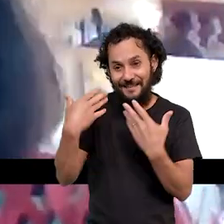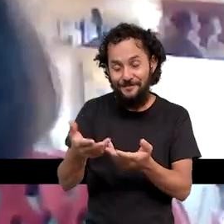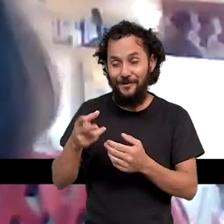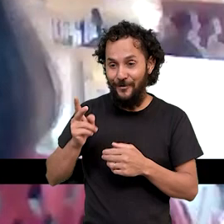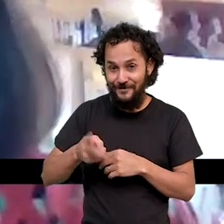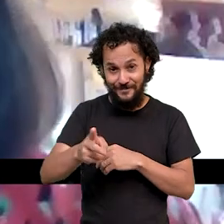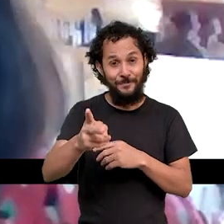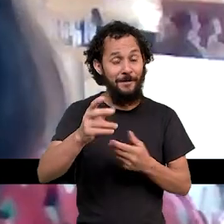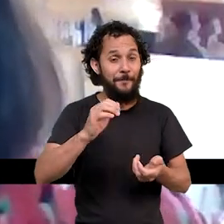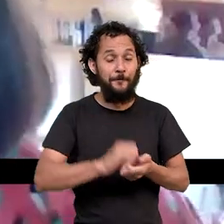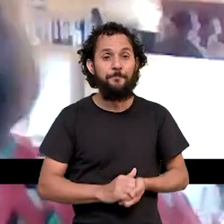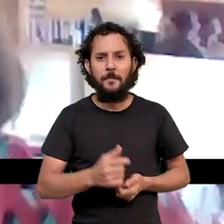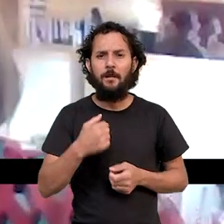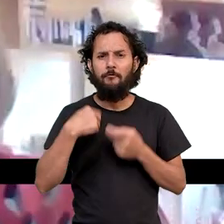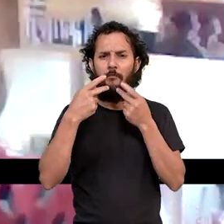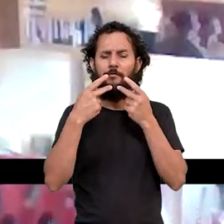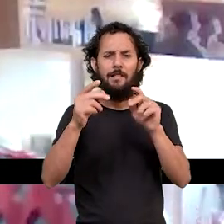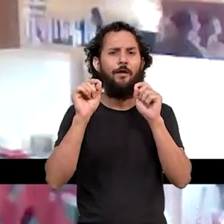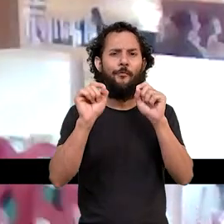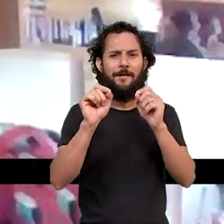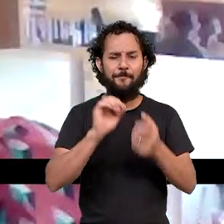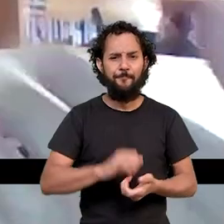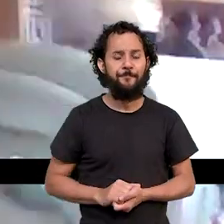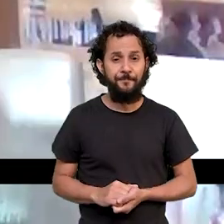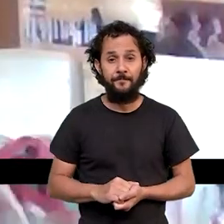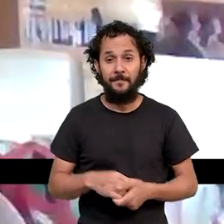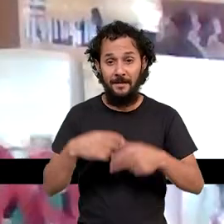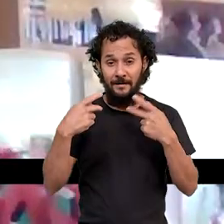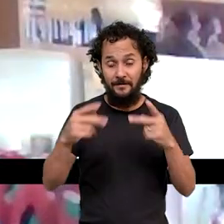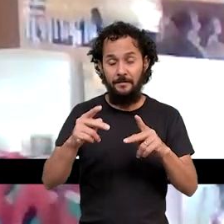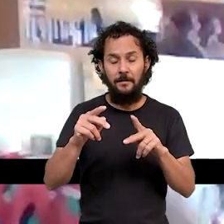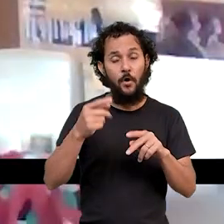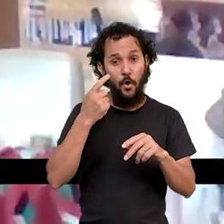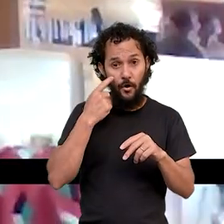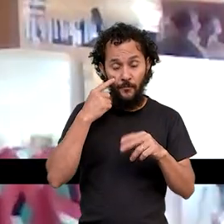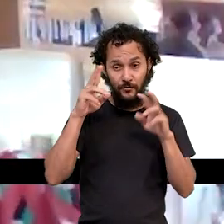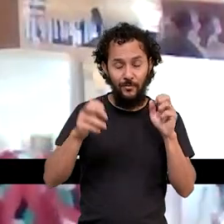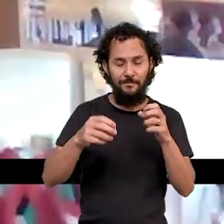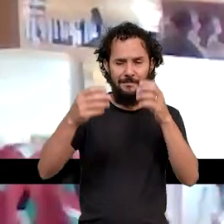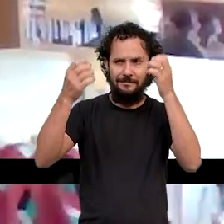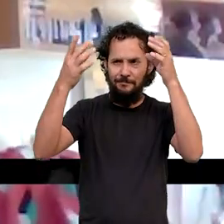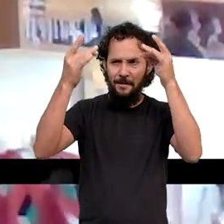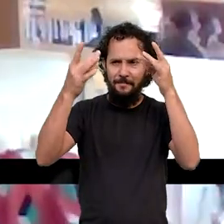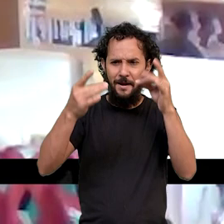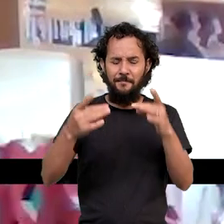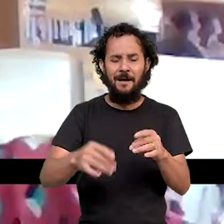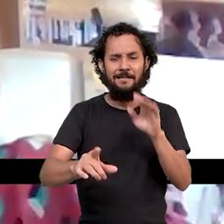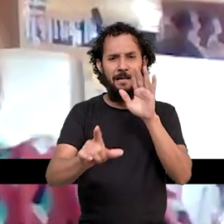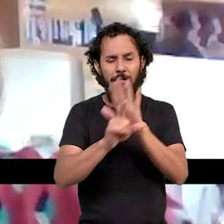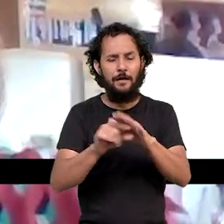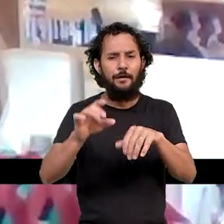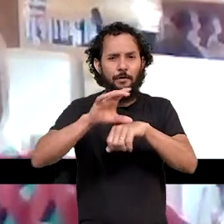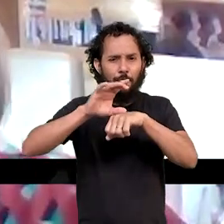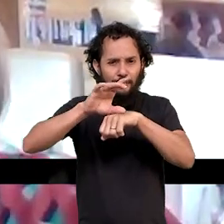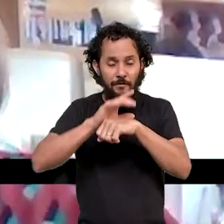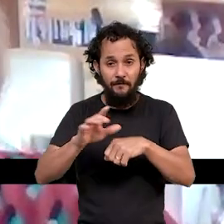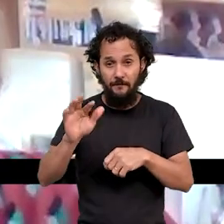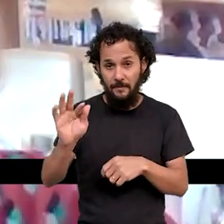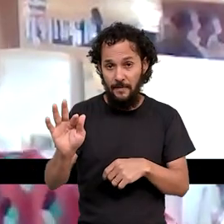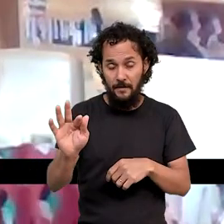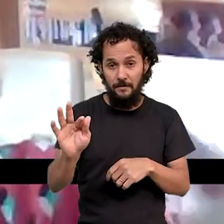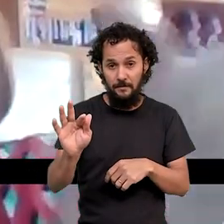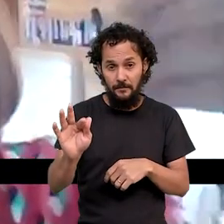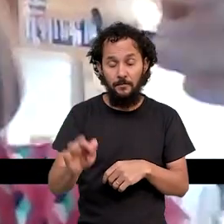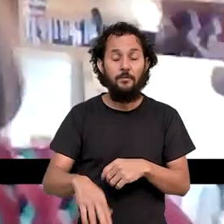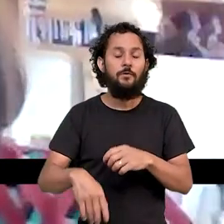a gente continuar, eu vou dizer o seguinte, que esses pressupostos legais expressos na Constituição